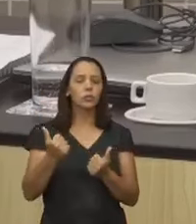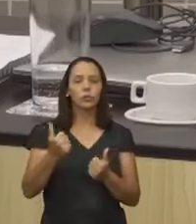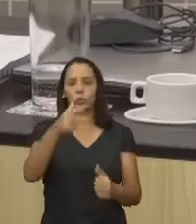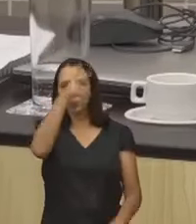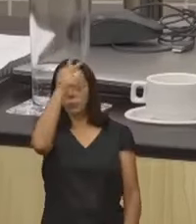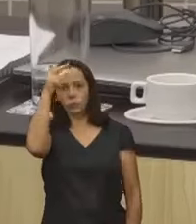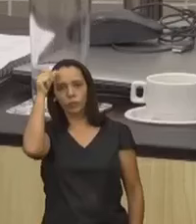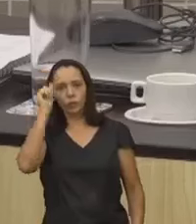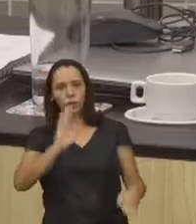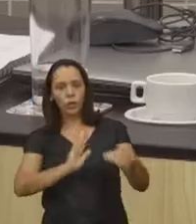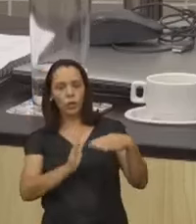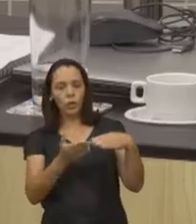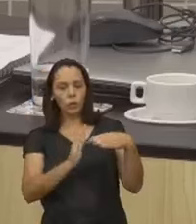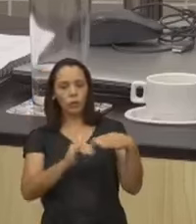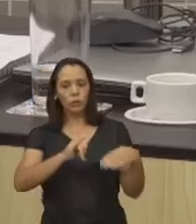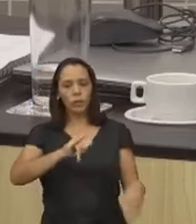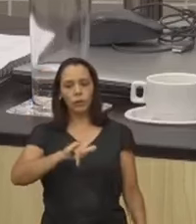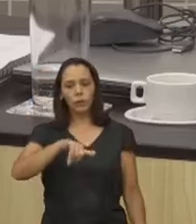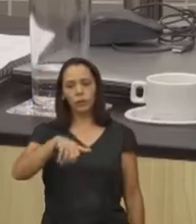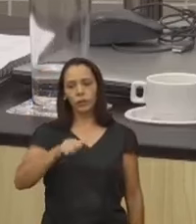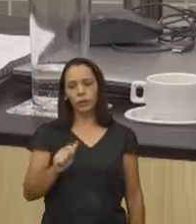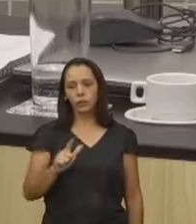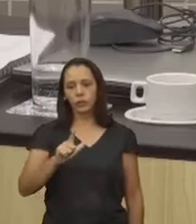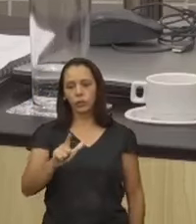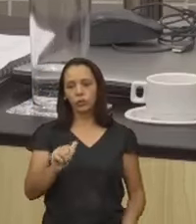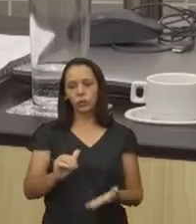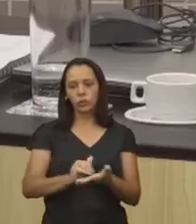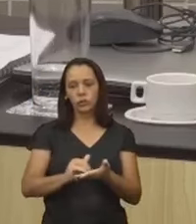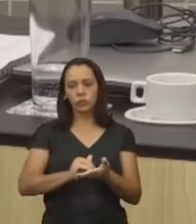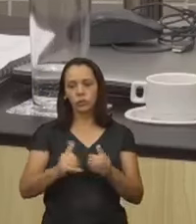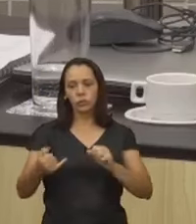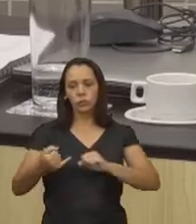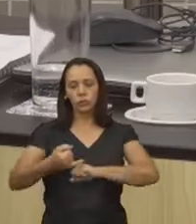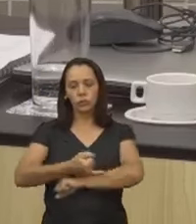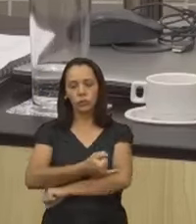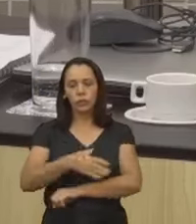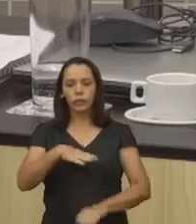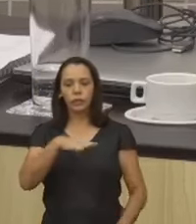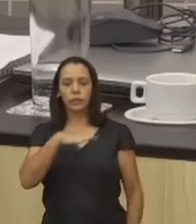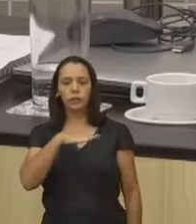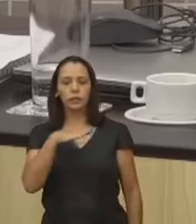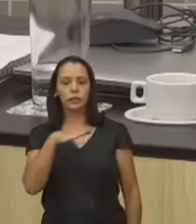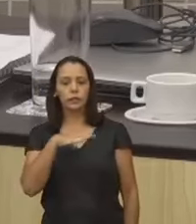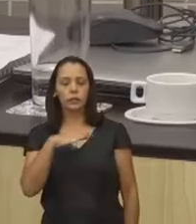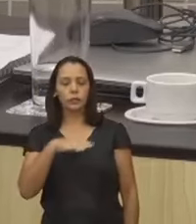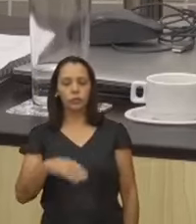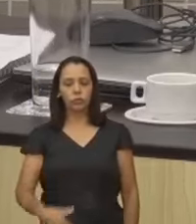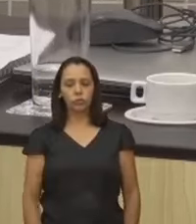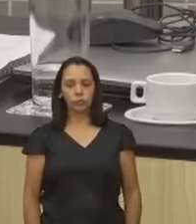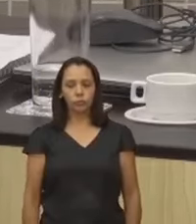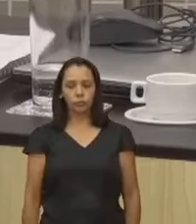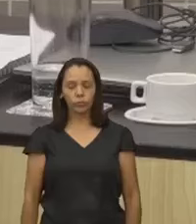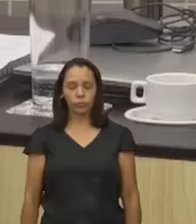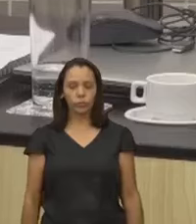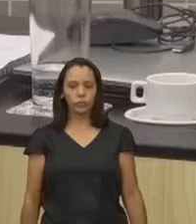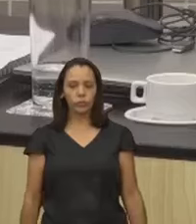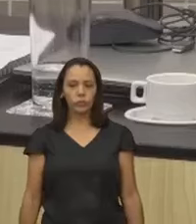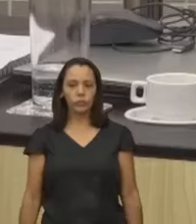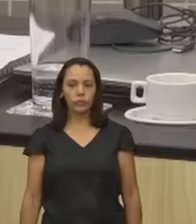IJAL e Geraldo Scavone na estrutura da Secretaria de Infraestrutura Municipal e da outras